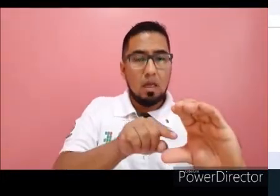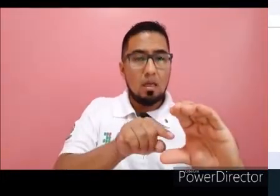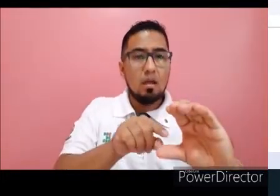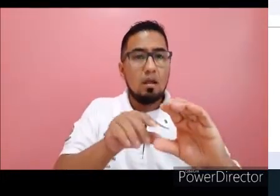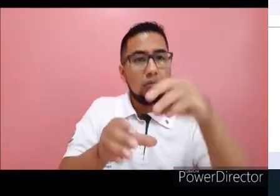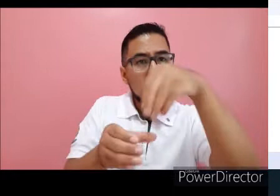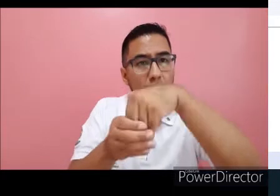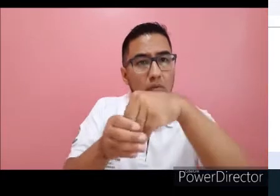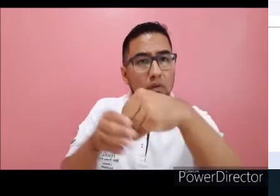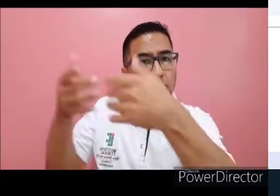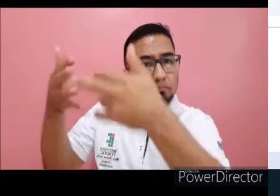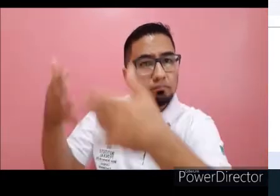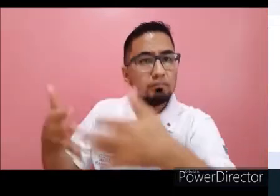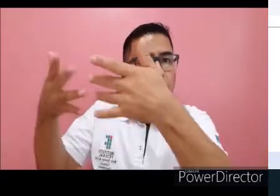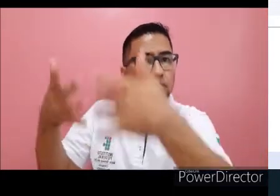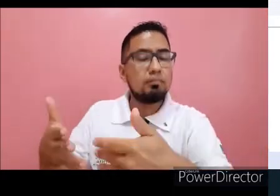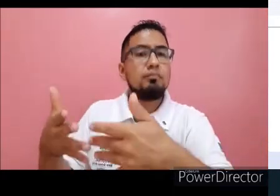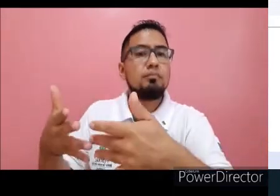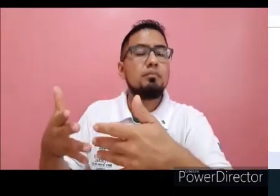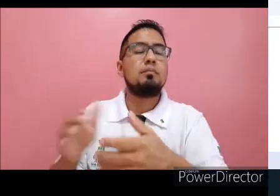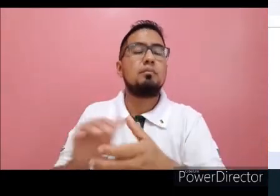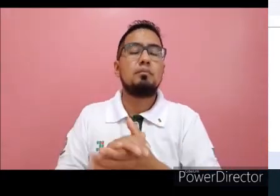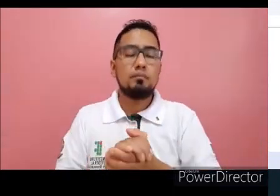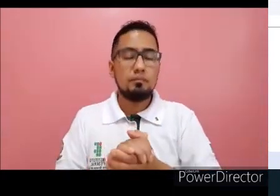ficam nossos códigos, não é?